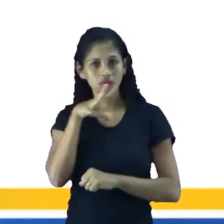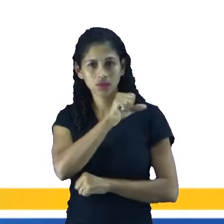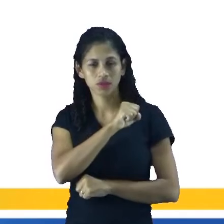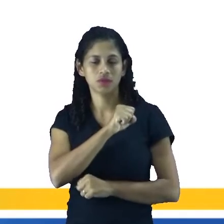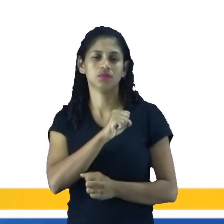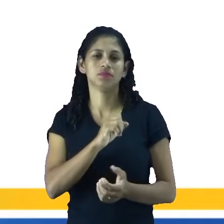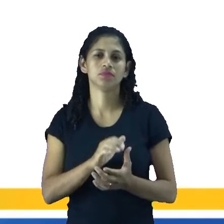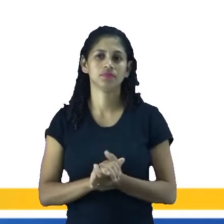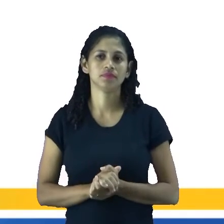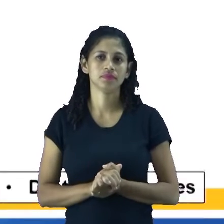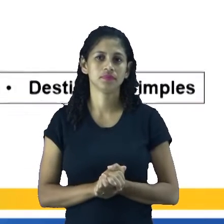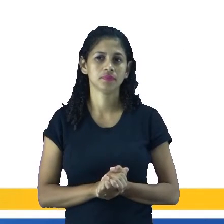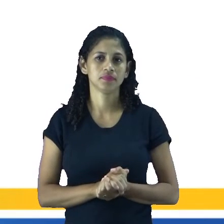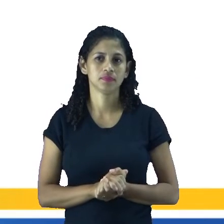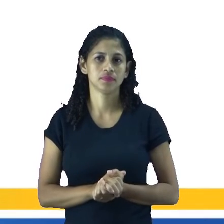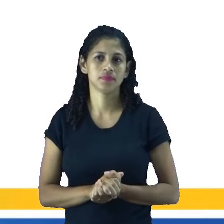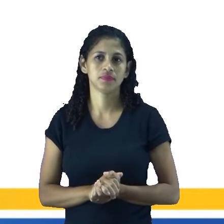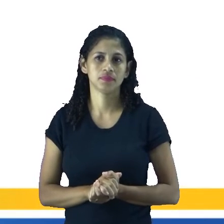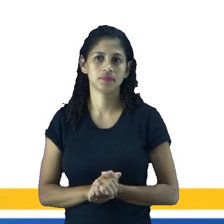menor do que a outra.